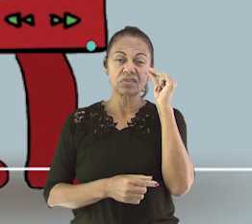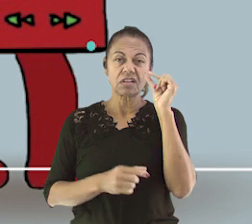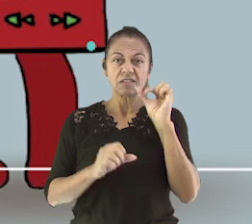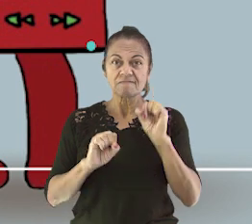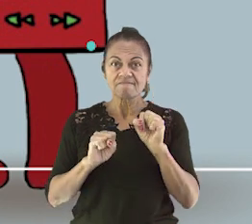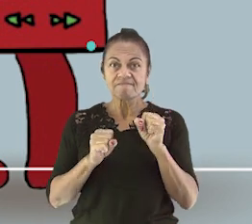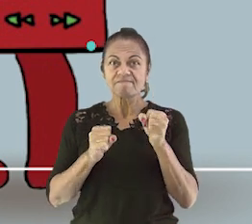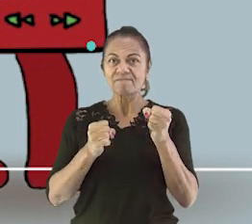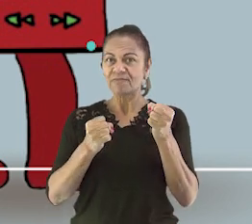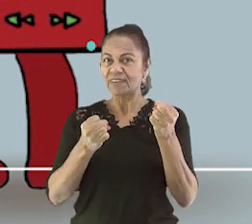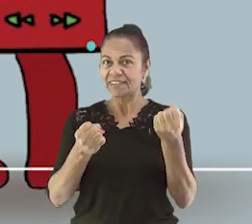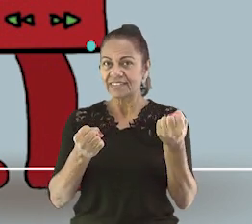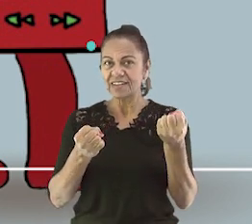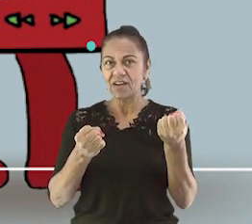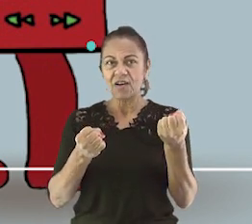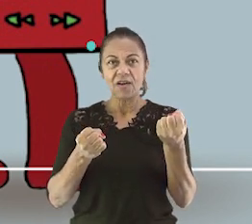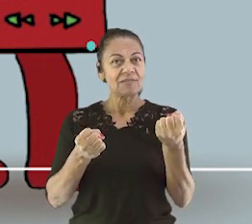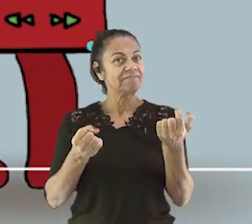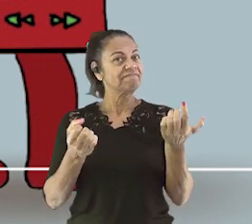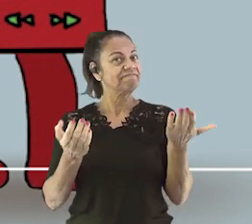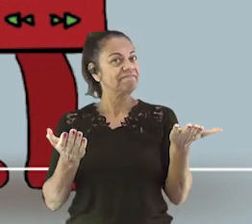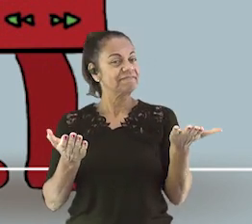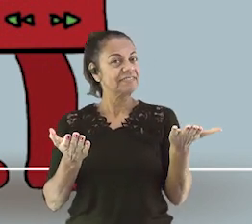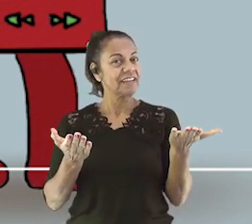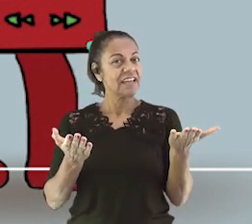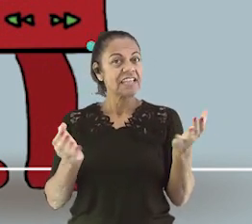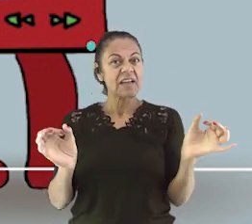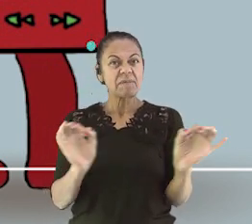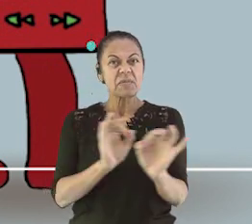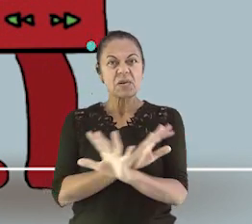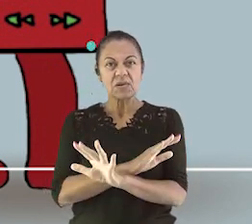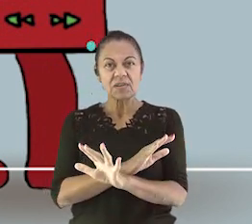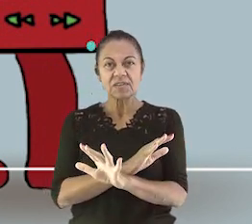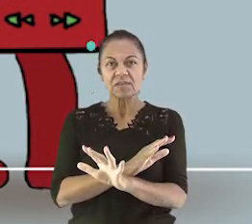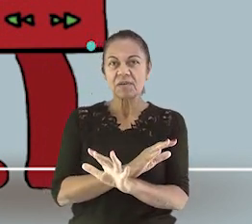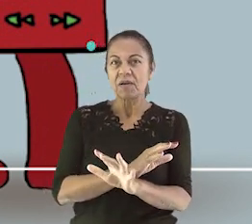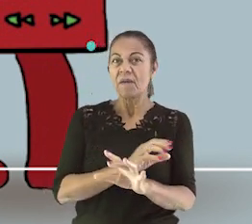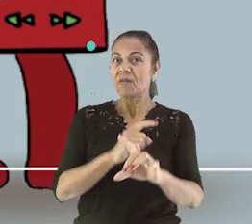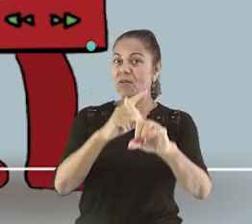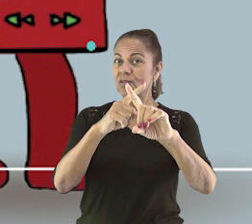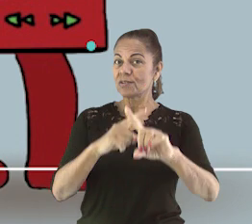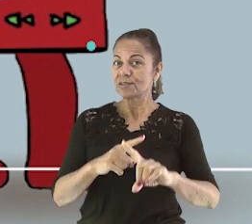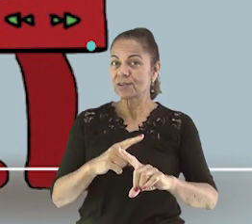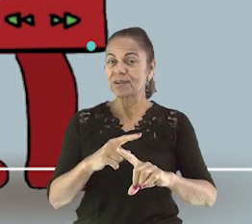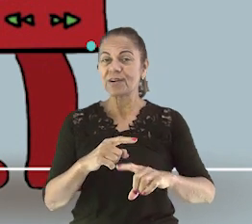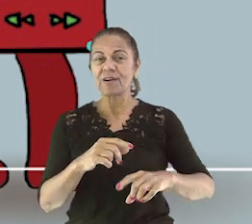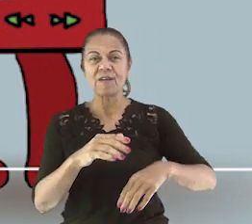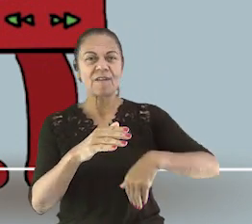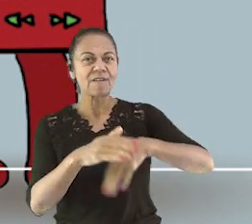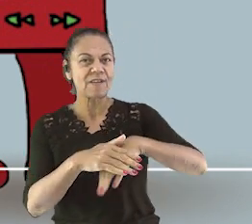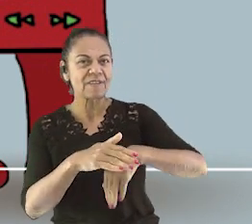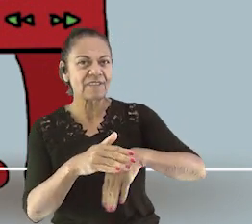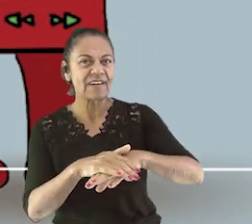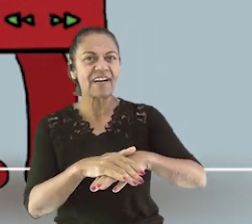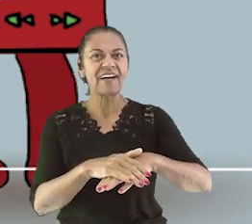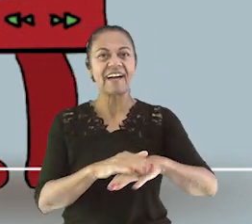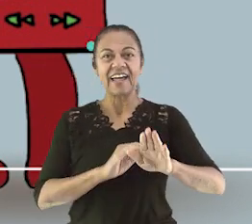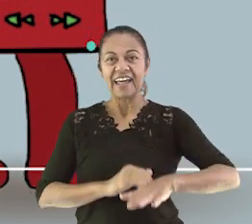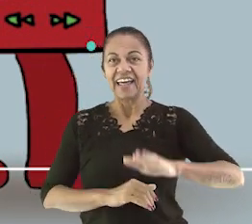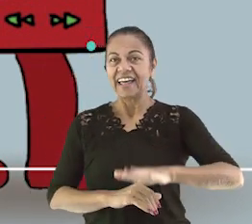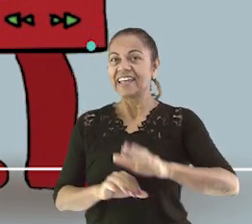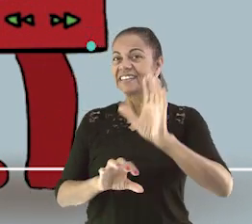Dispostos? Ou seja, prontos para uma partida de futebol, handball ou